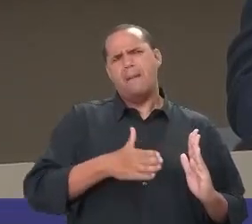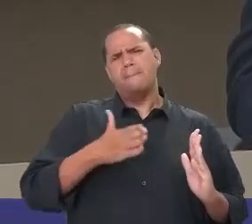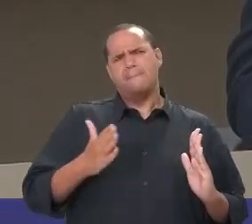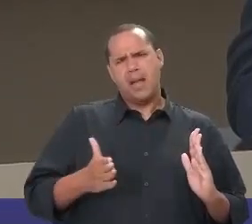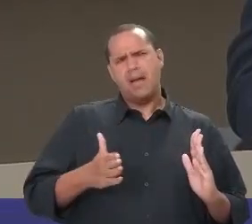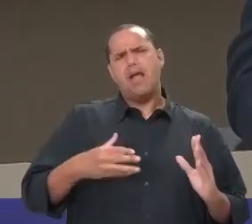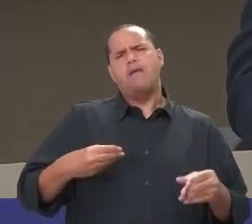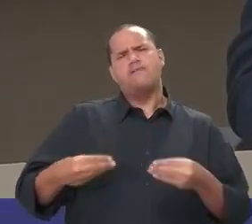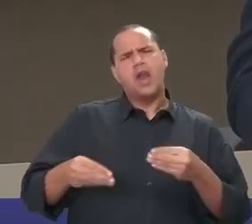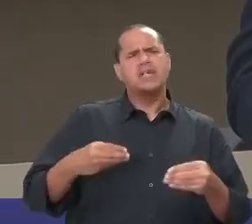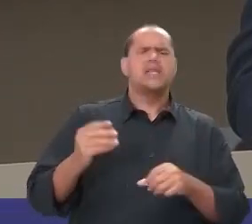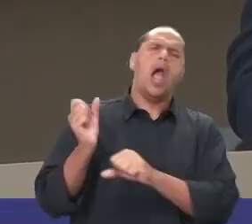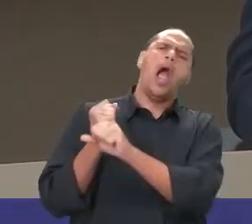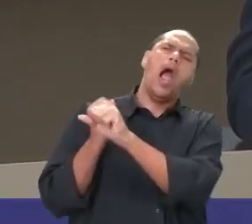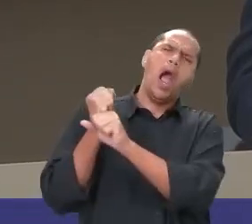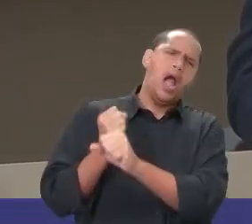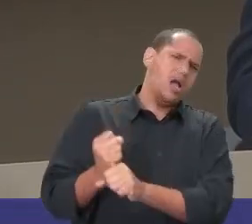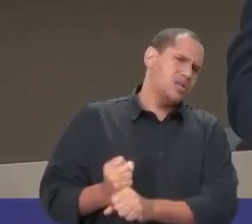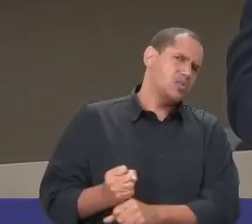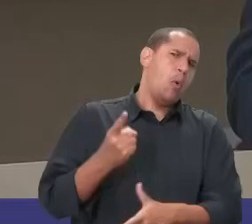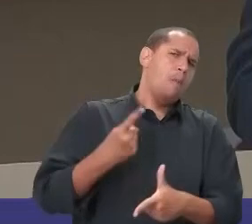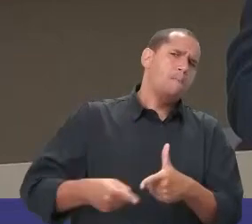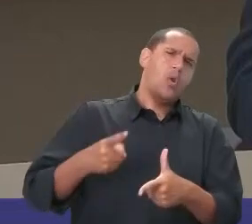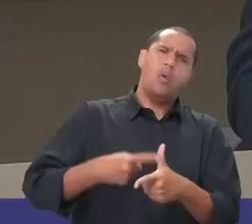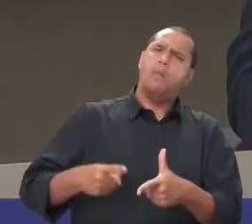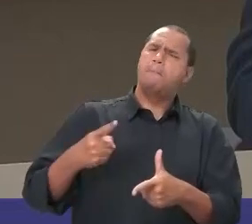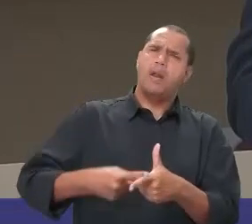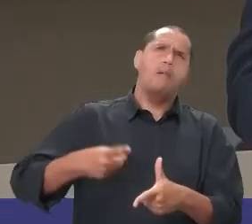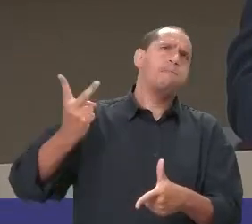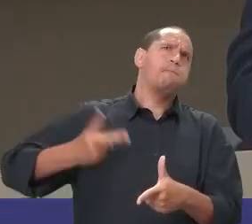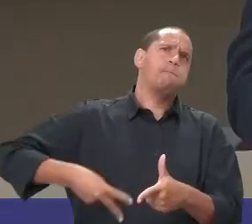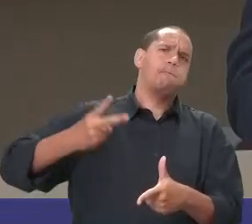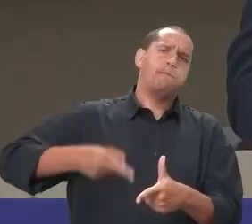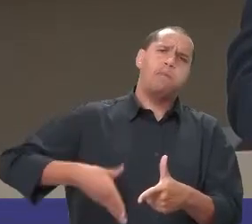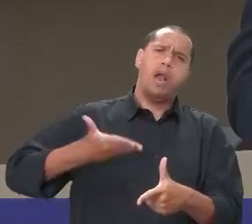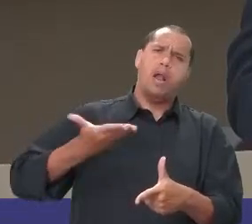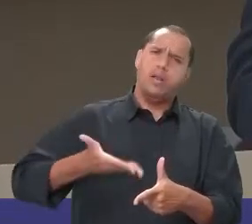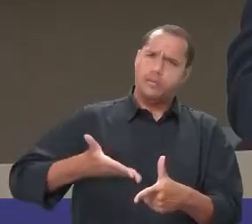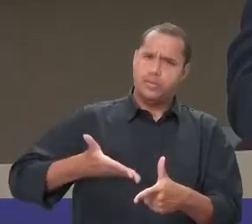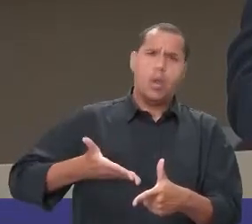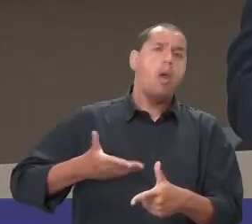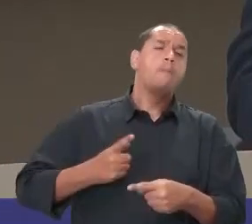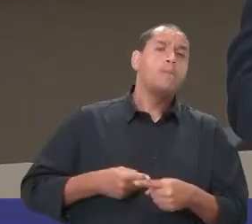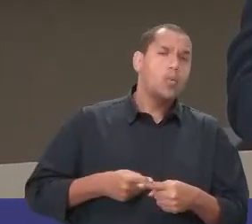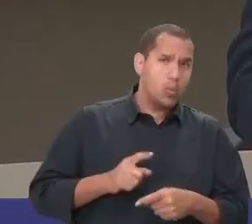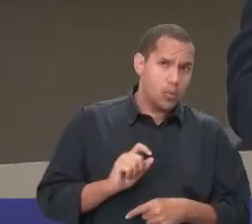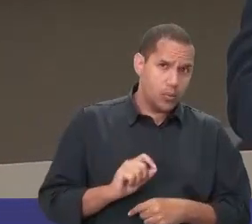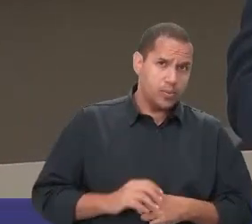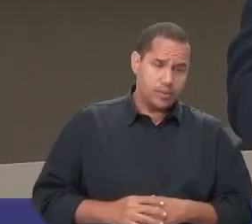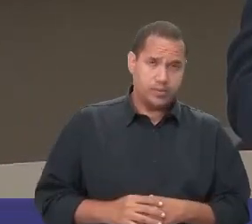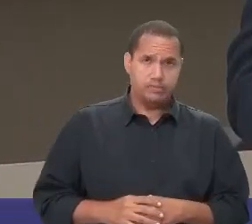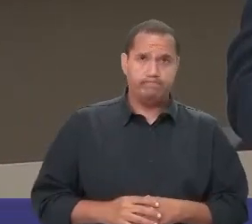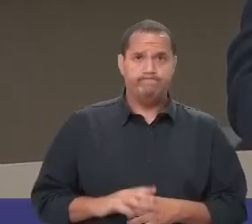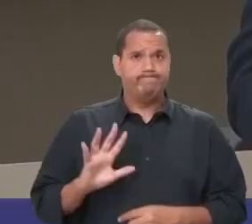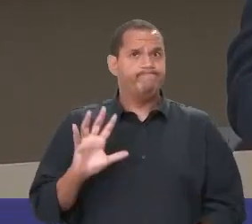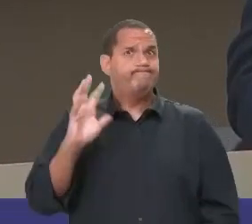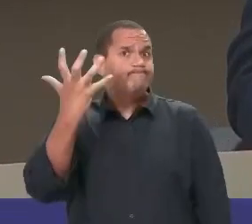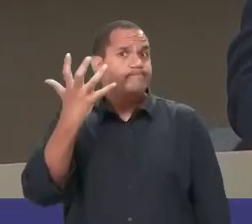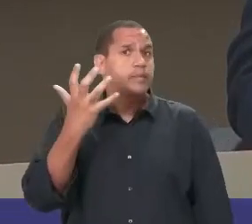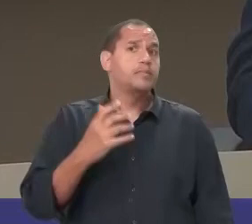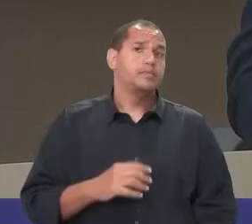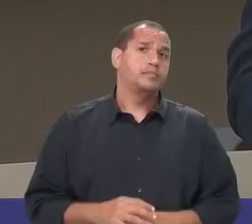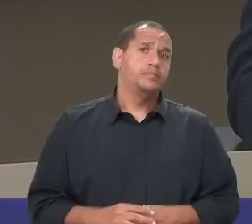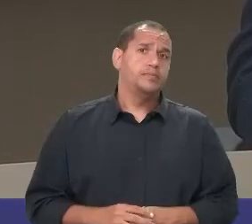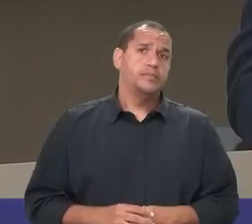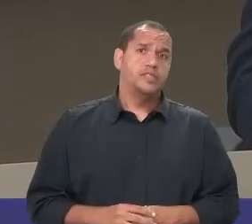e a resolução do problema não ocorre não ocorre por força sobretudo da seguinte circunstância não há